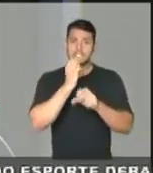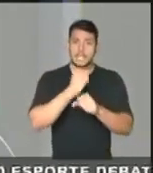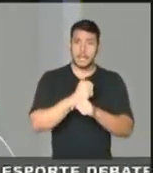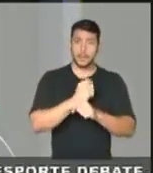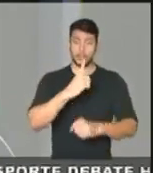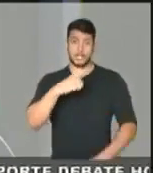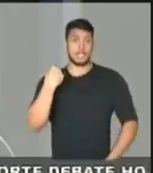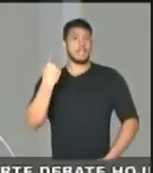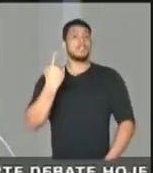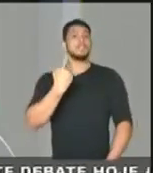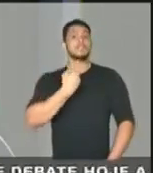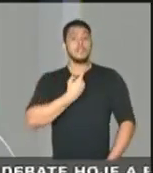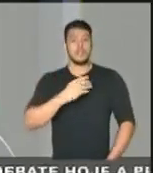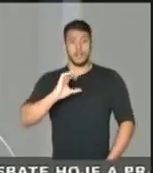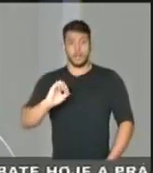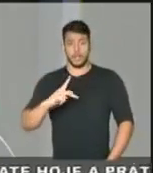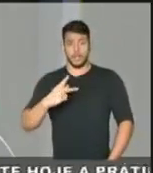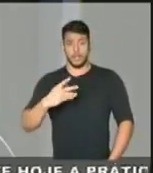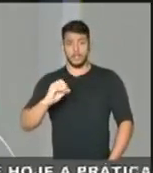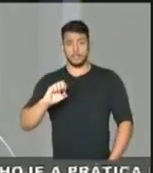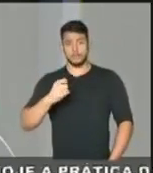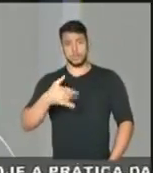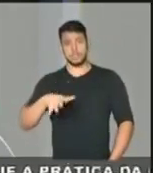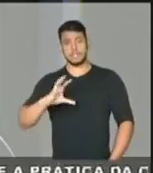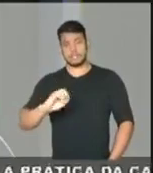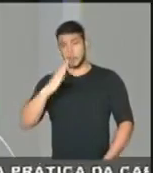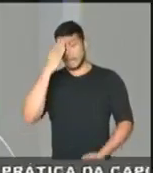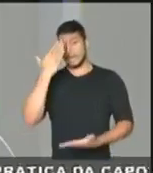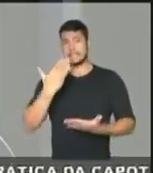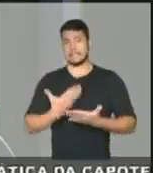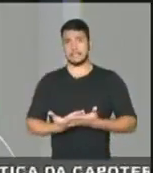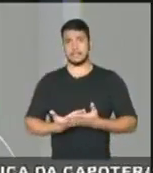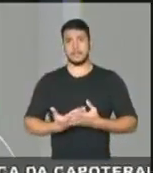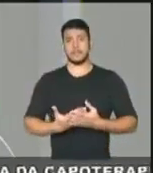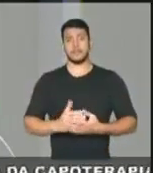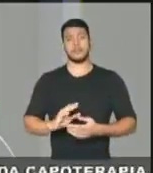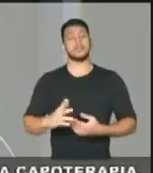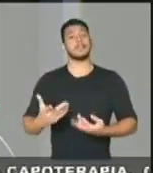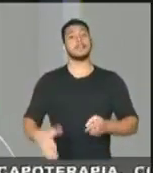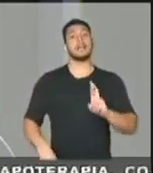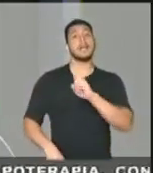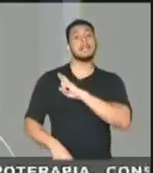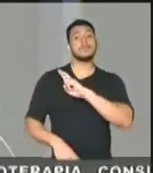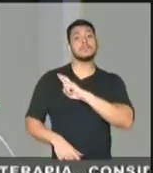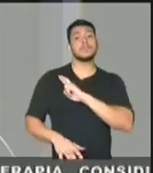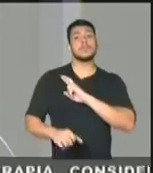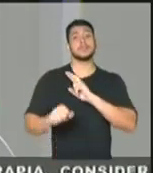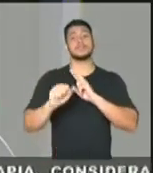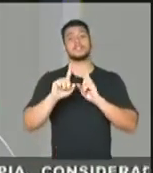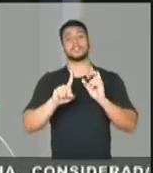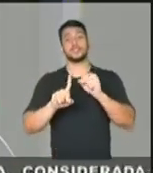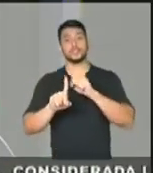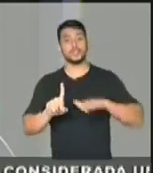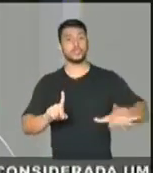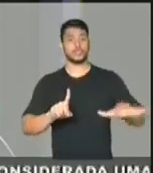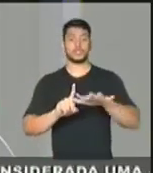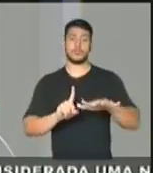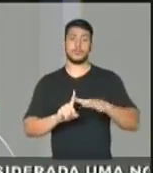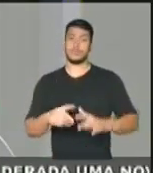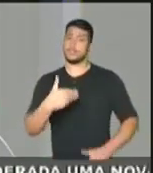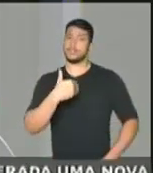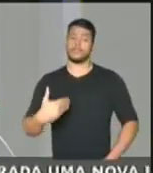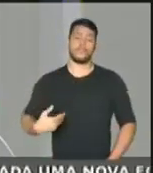que nós da oposição defendemos, e responsabilidade social, que o governo